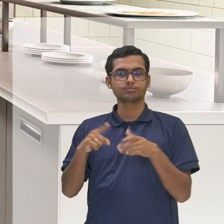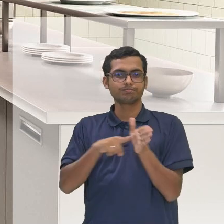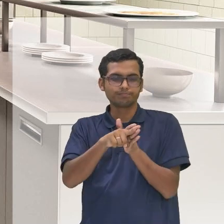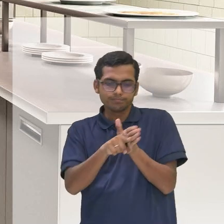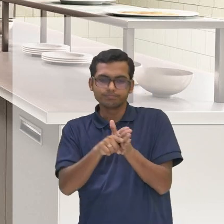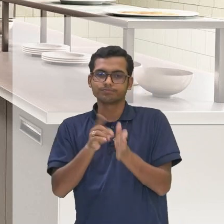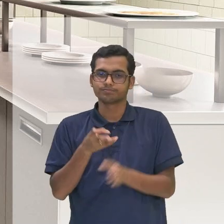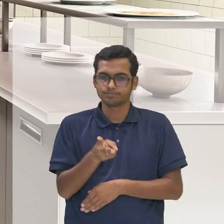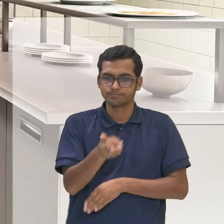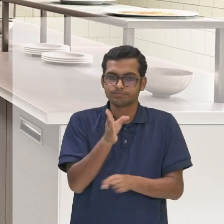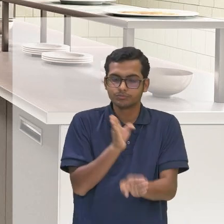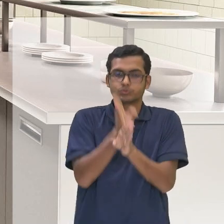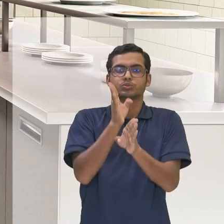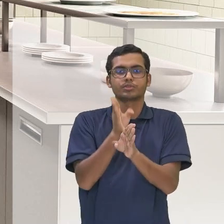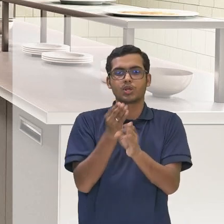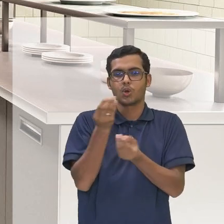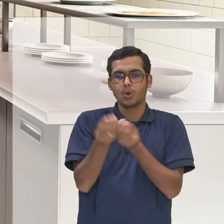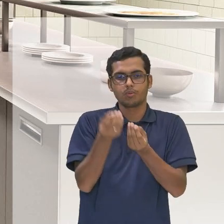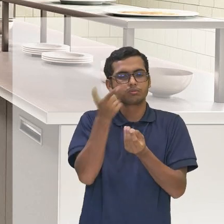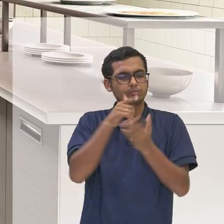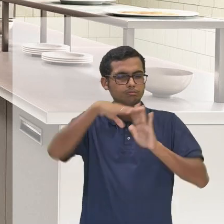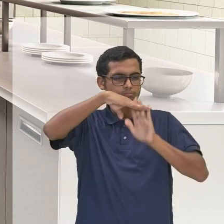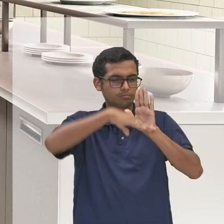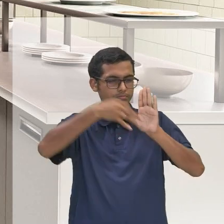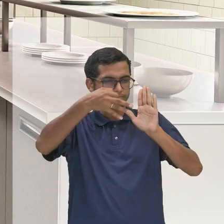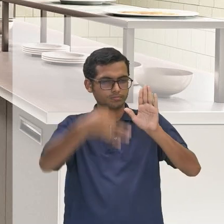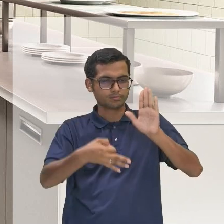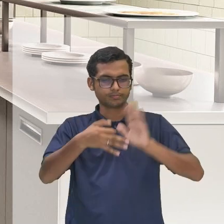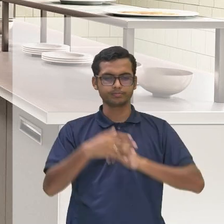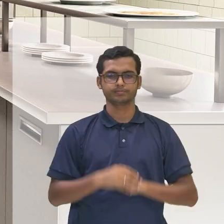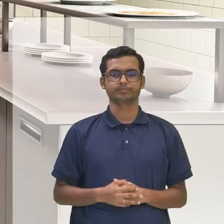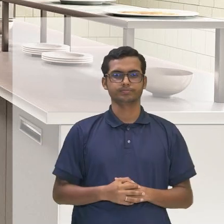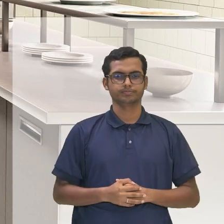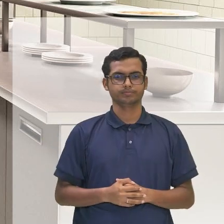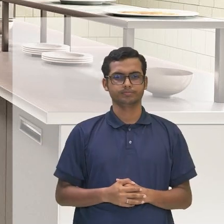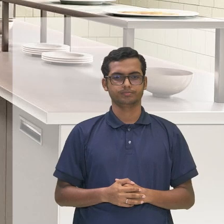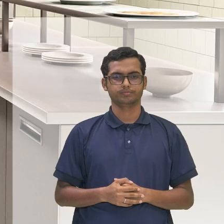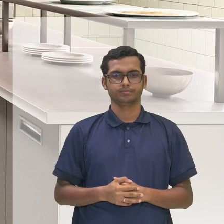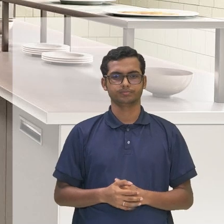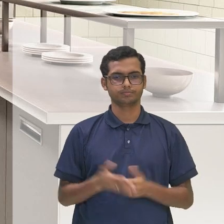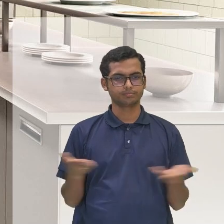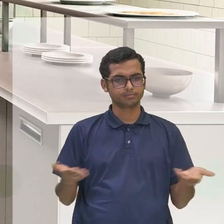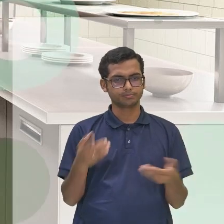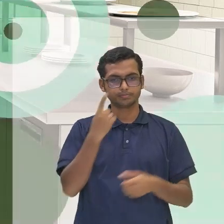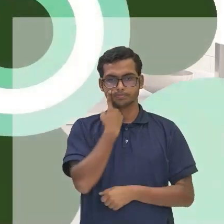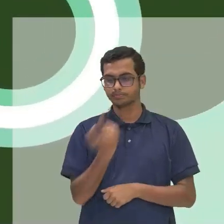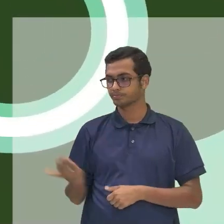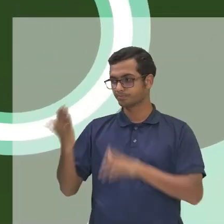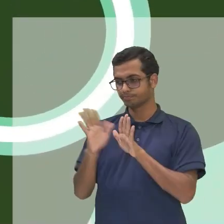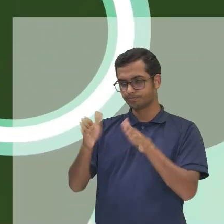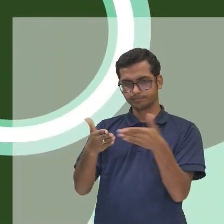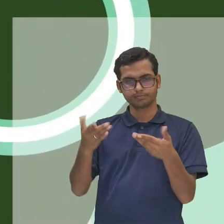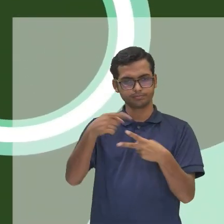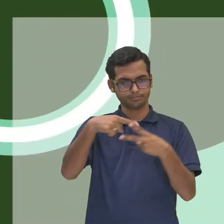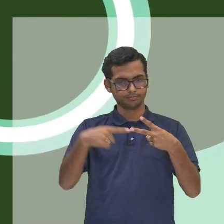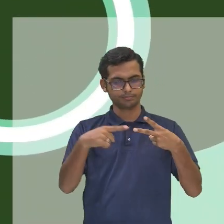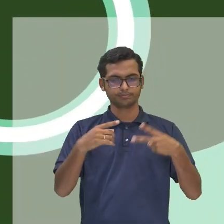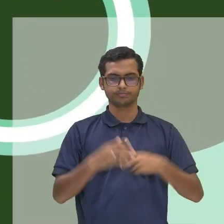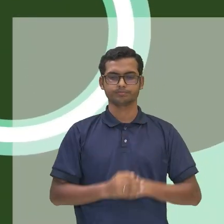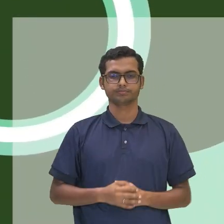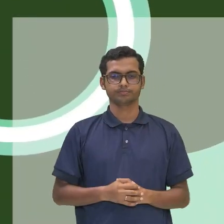a lei de Proust e de Lavoisier na estequiometria especificamente. Então dê uma olhada.